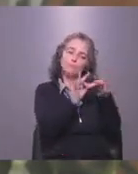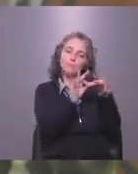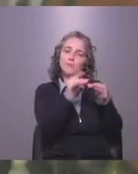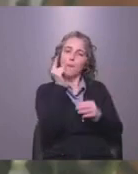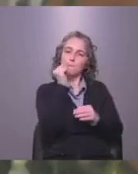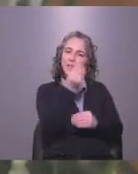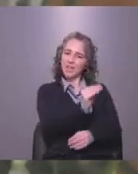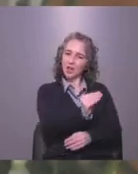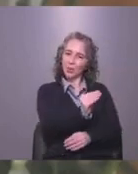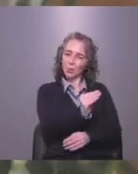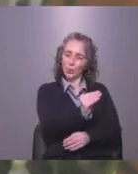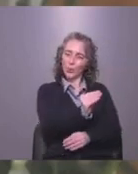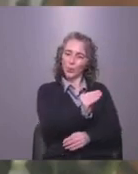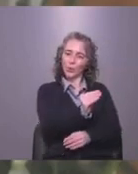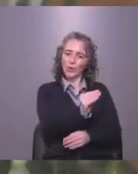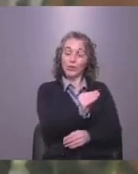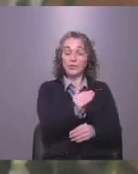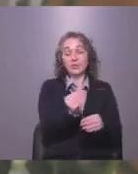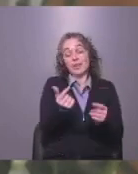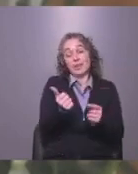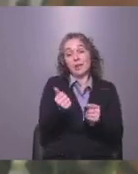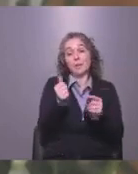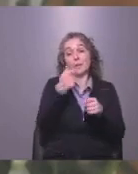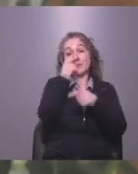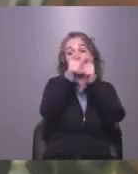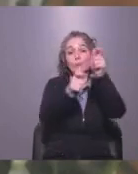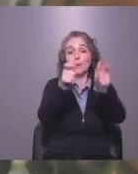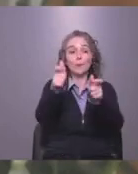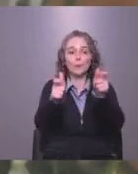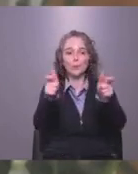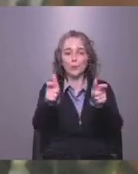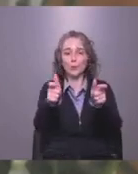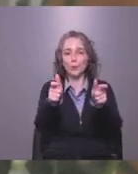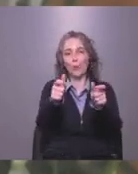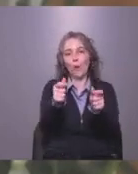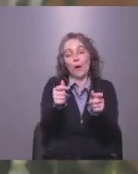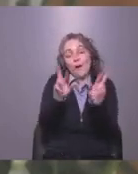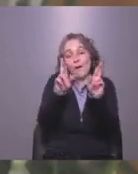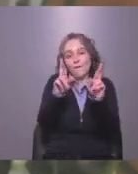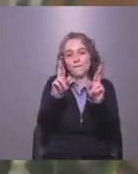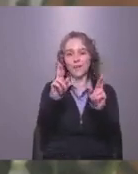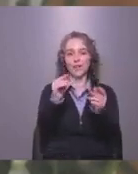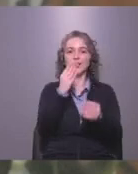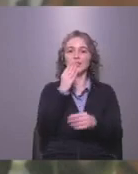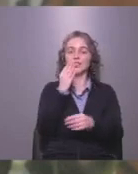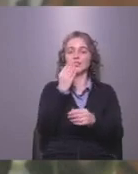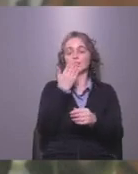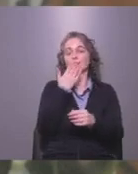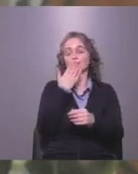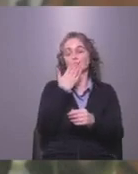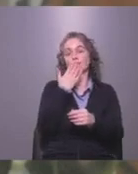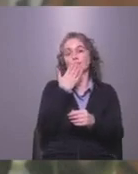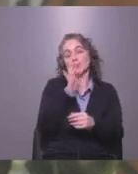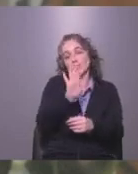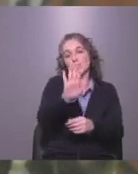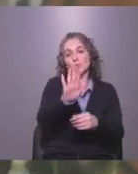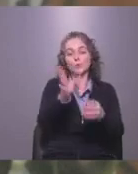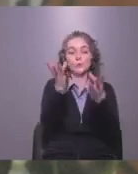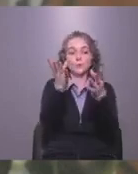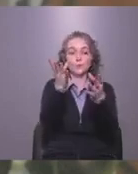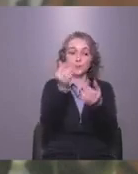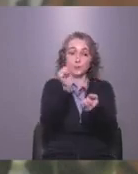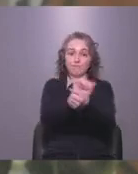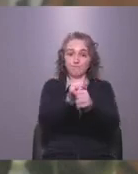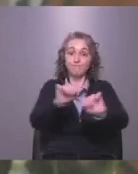esperavam a libertação de Jerusalém. Cumpridas todas as prescrições da lei do Senhor, voltaram para